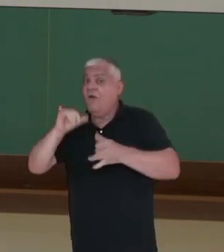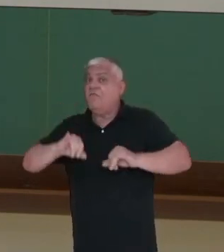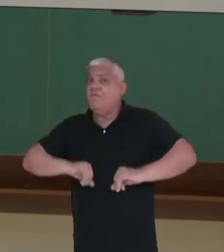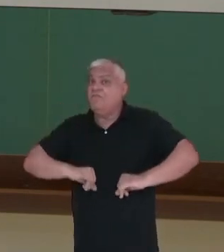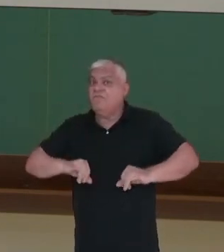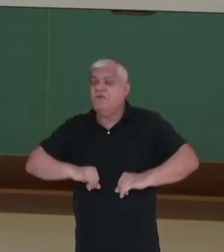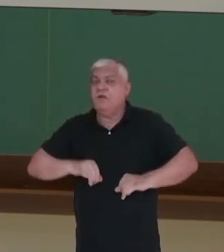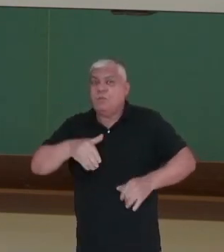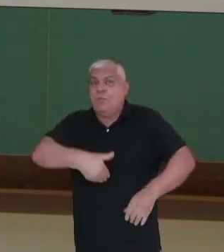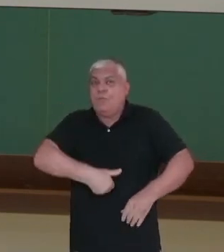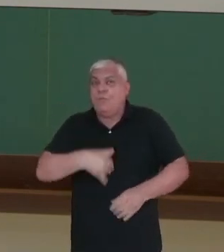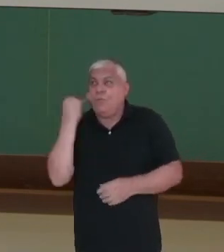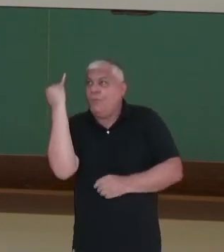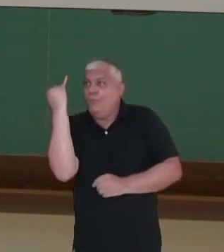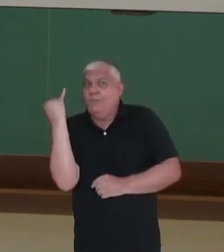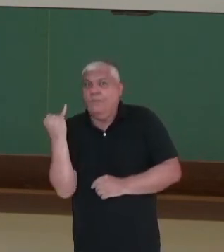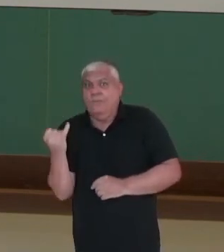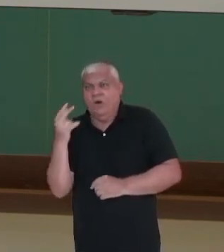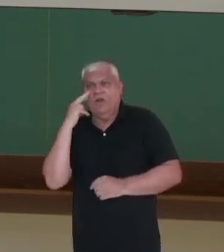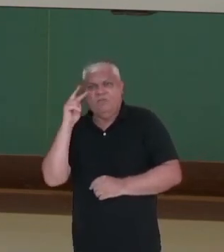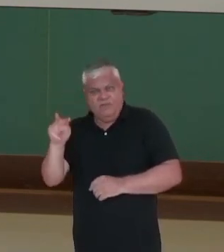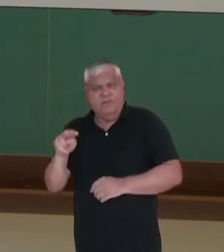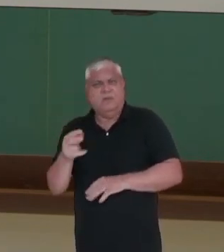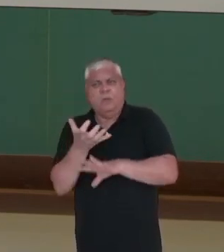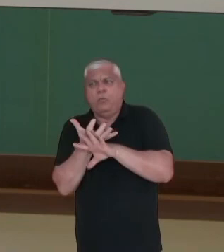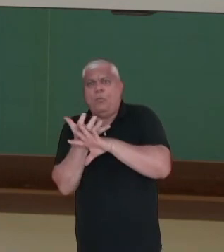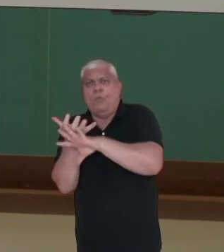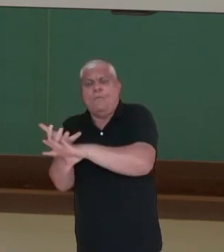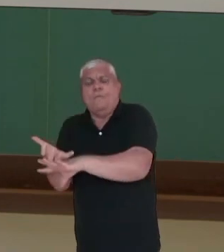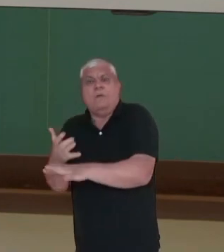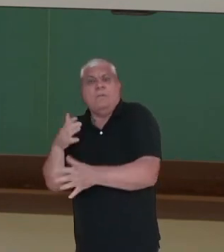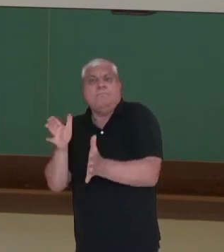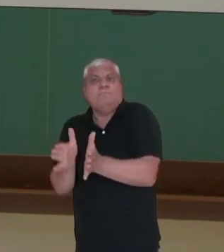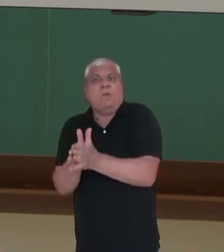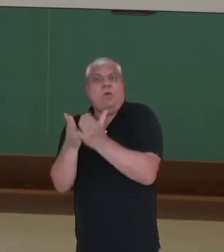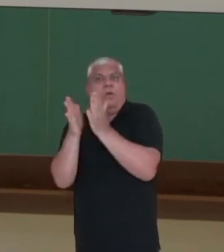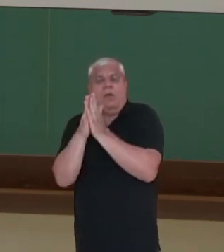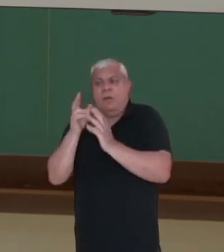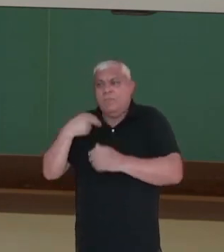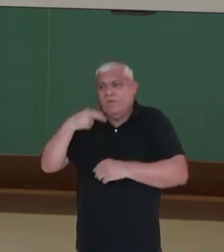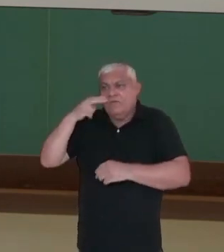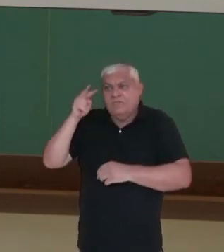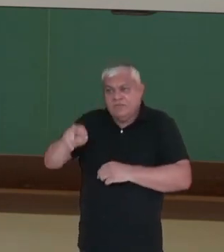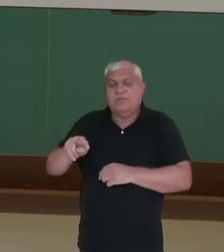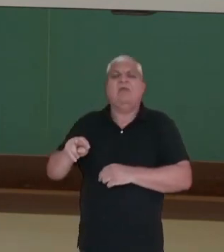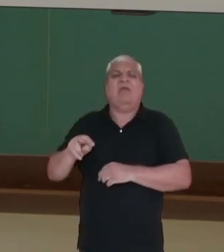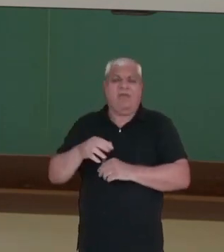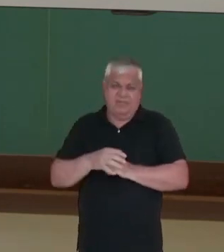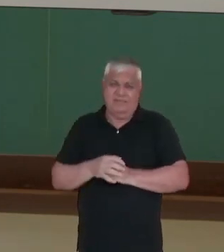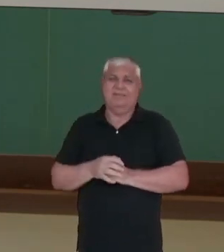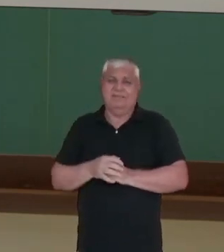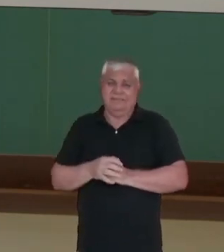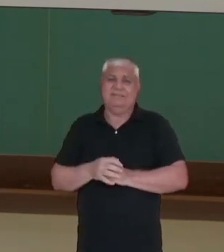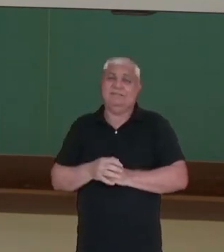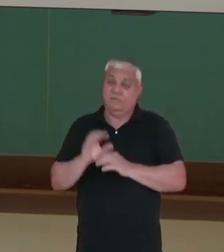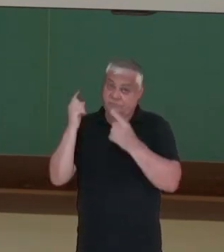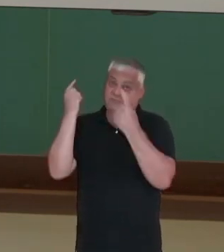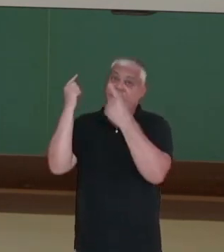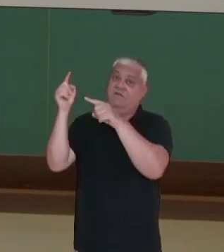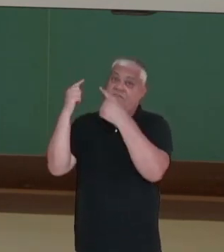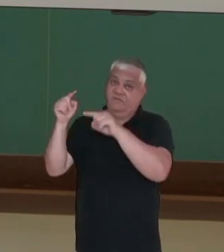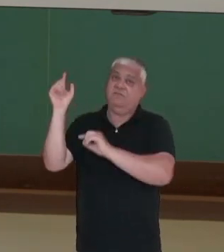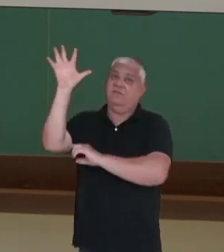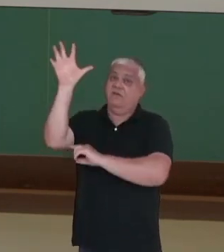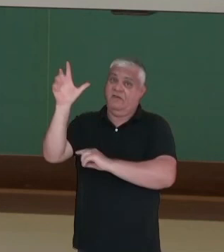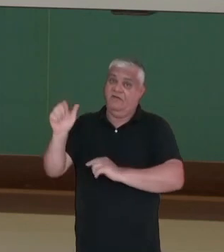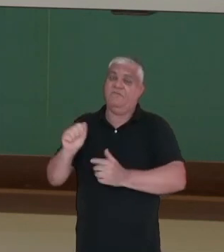pela miséria, né? Então, inclusive, é o continente que tem maior problemas quanto à pobreza e à miséria. Então, são desafios aí